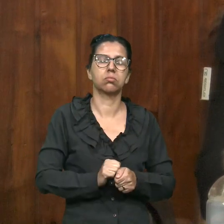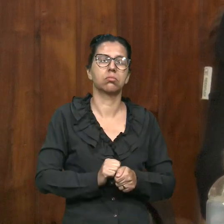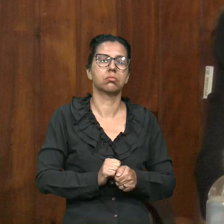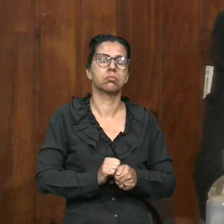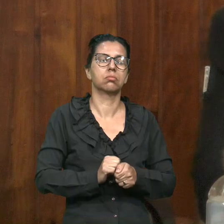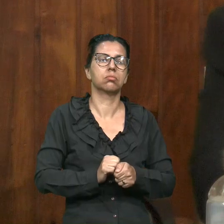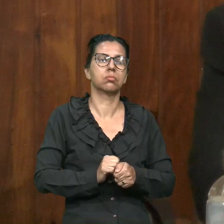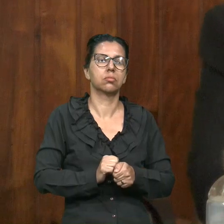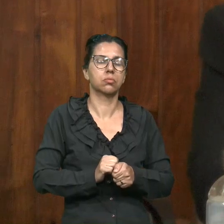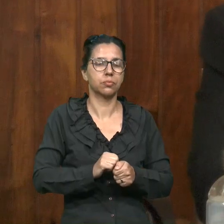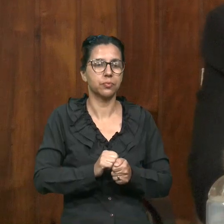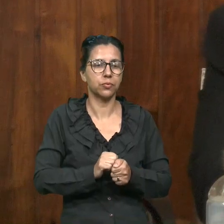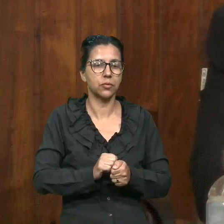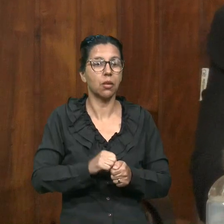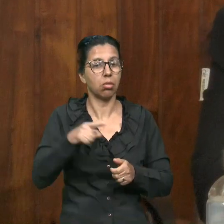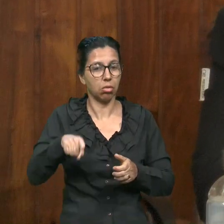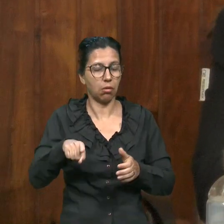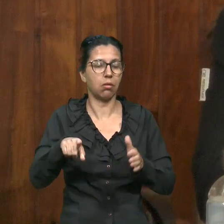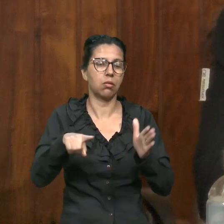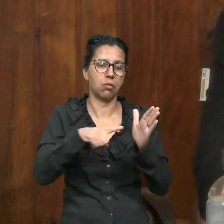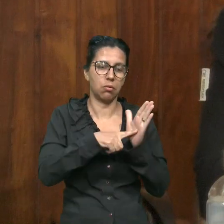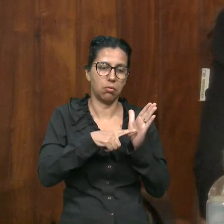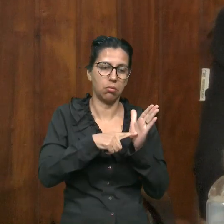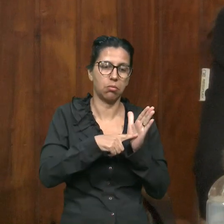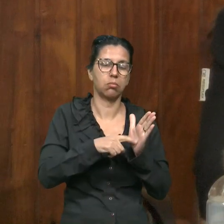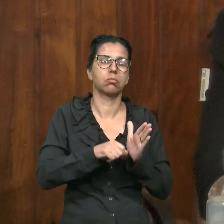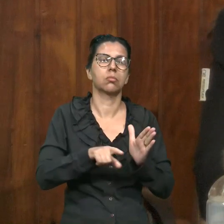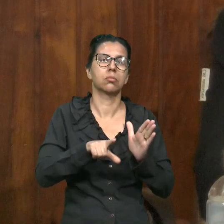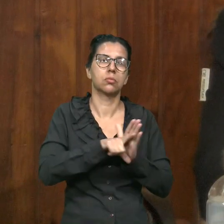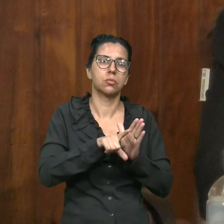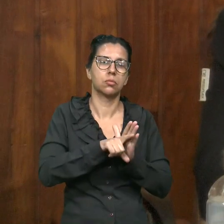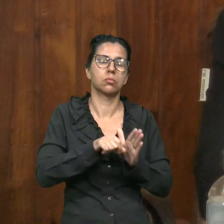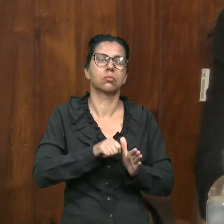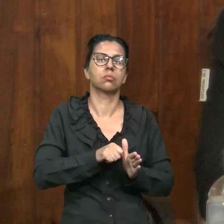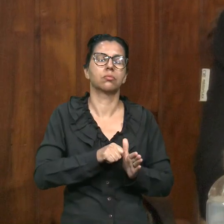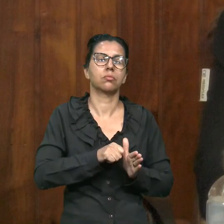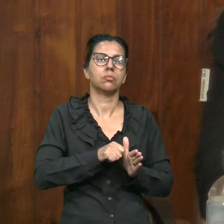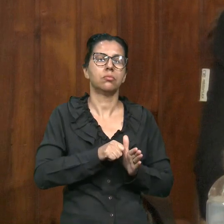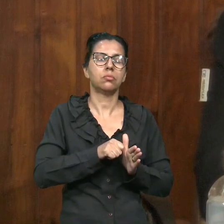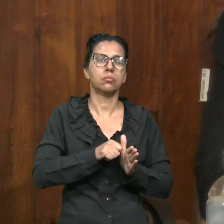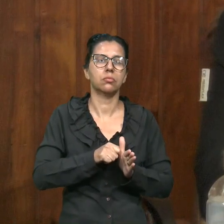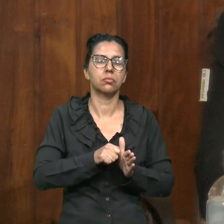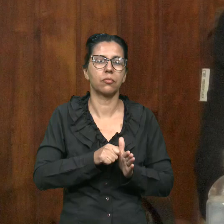relata. Através do processo licitatório, modalidade tomada de preço